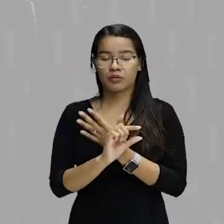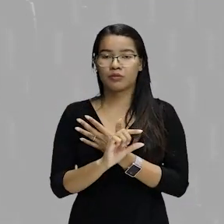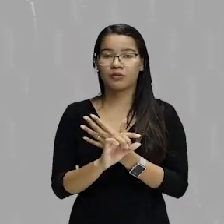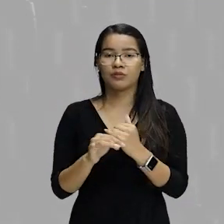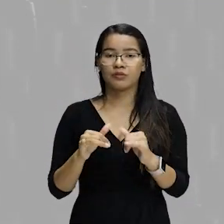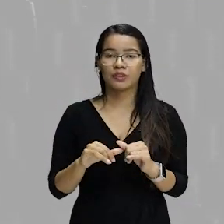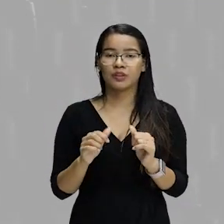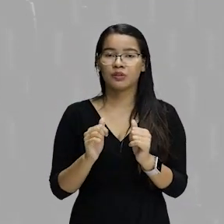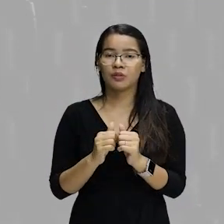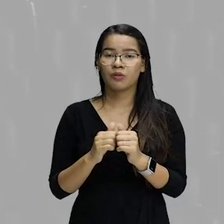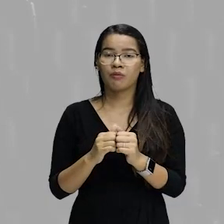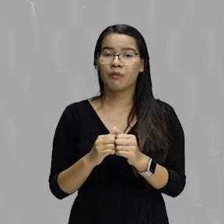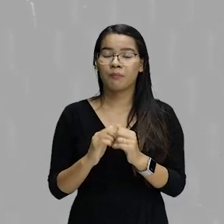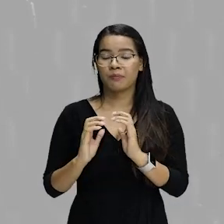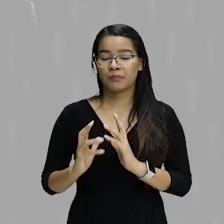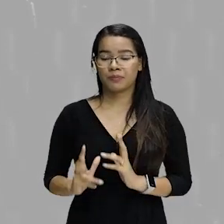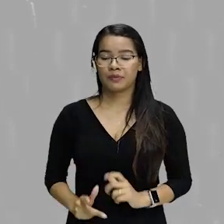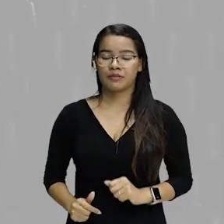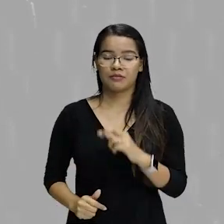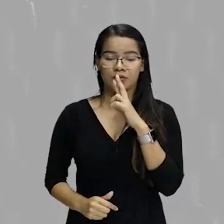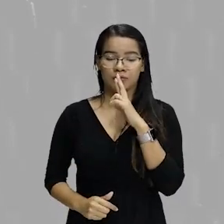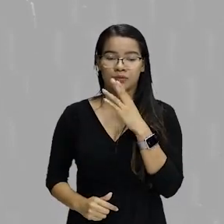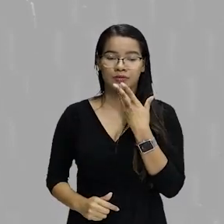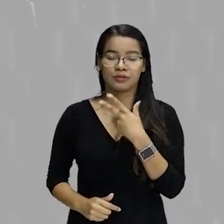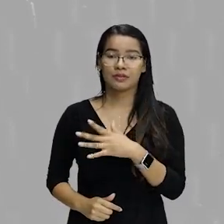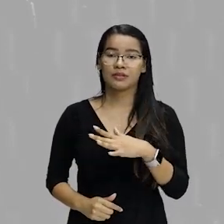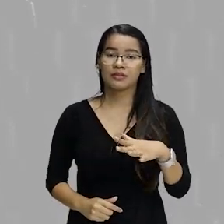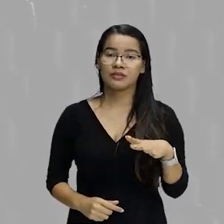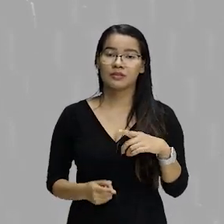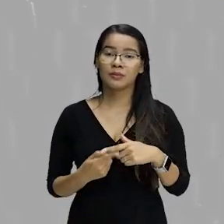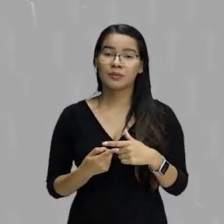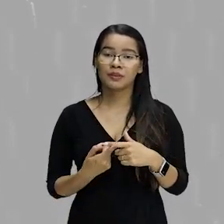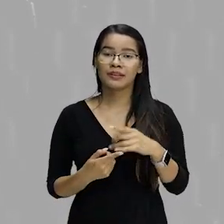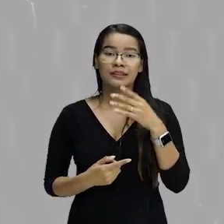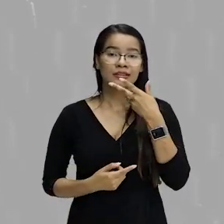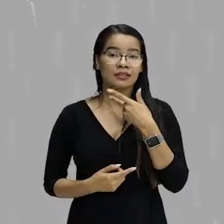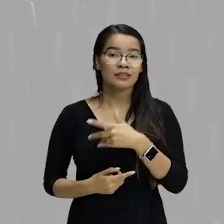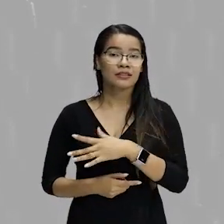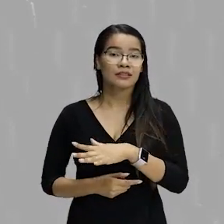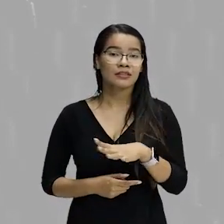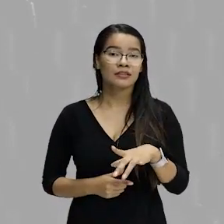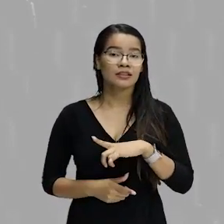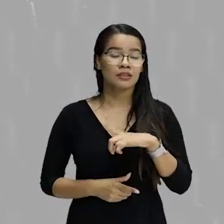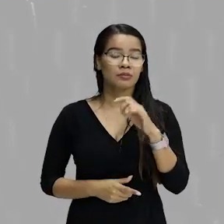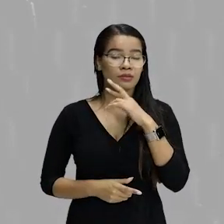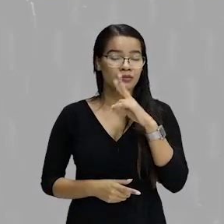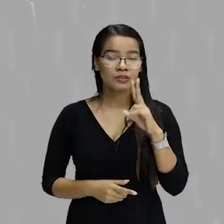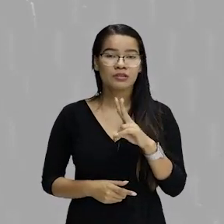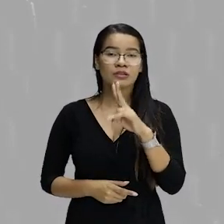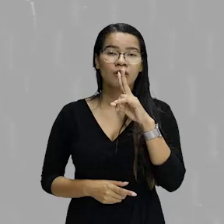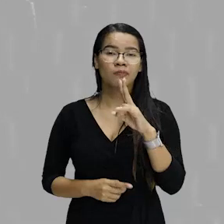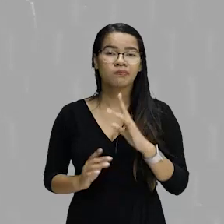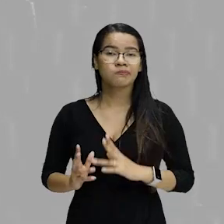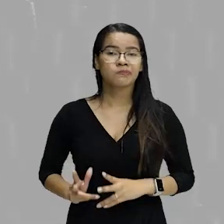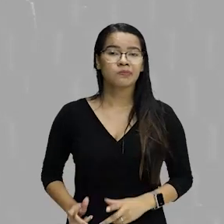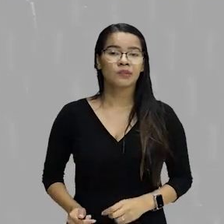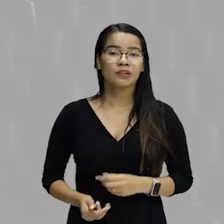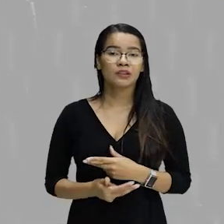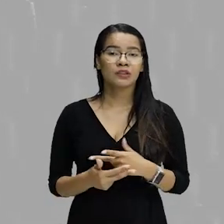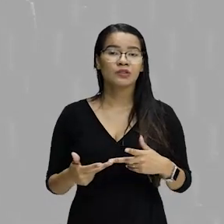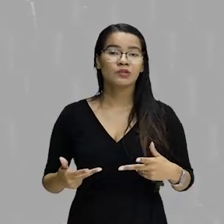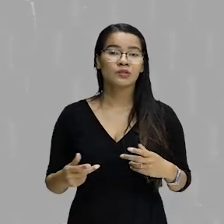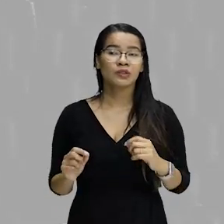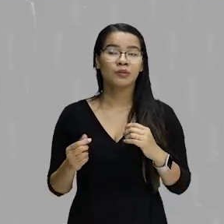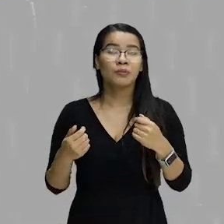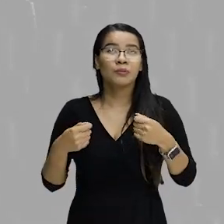respostas das crianças, porque as crianças têm uma visão muito pura das coisas, né? Eu poderia dizer que